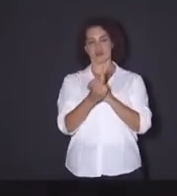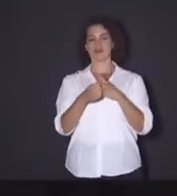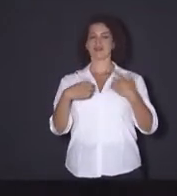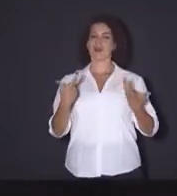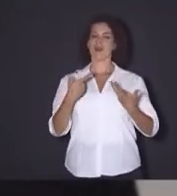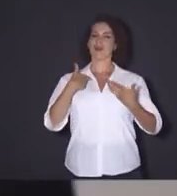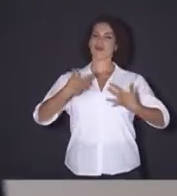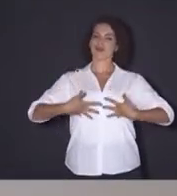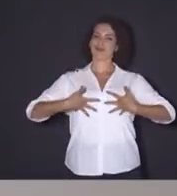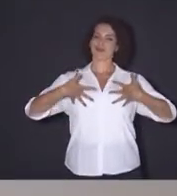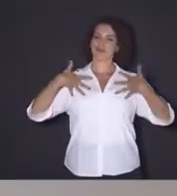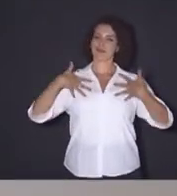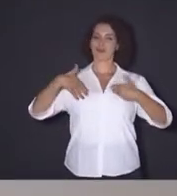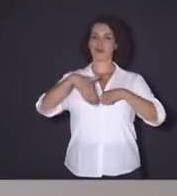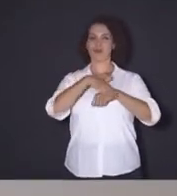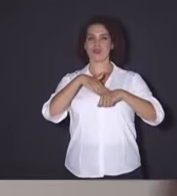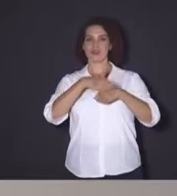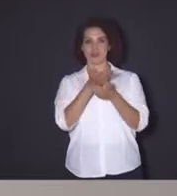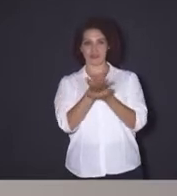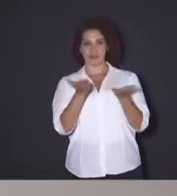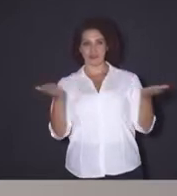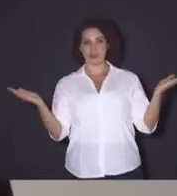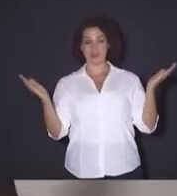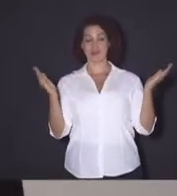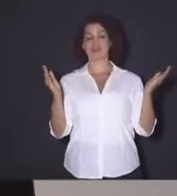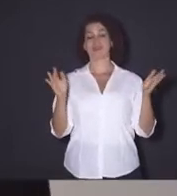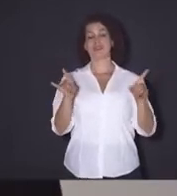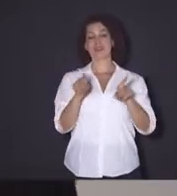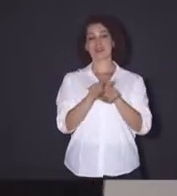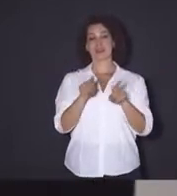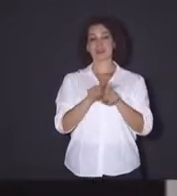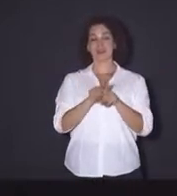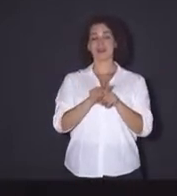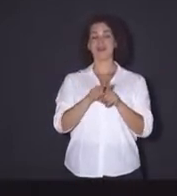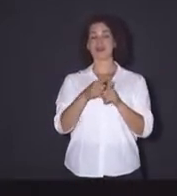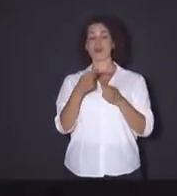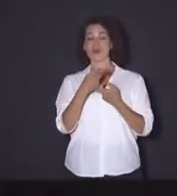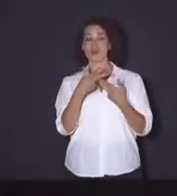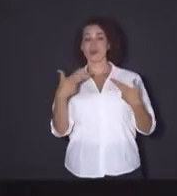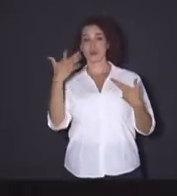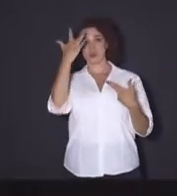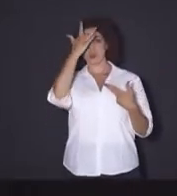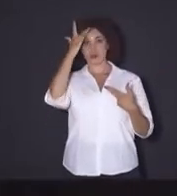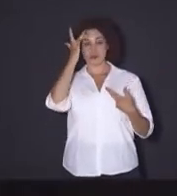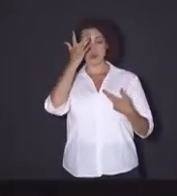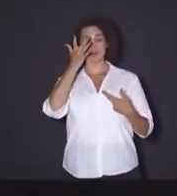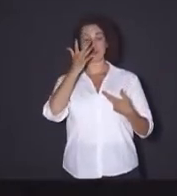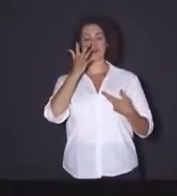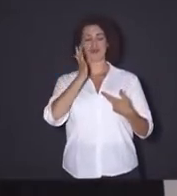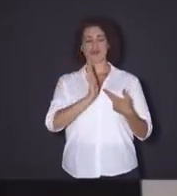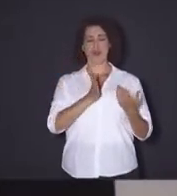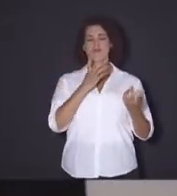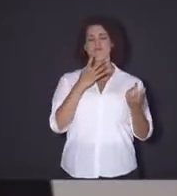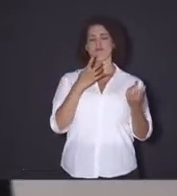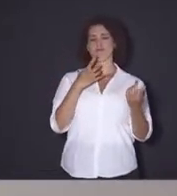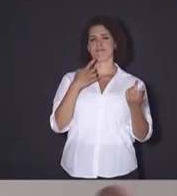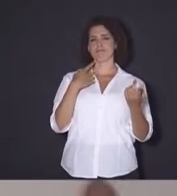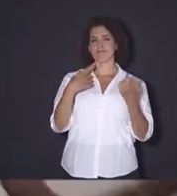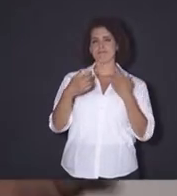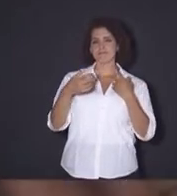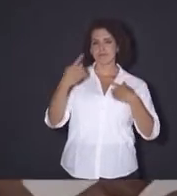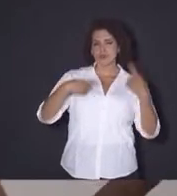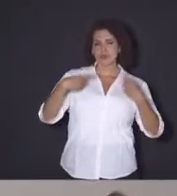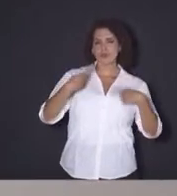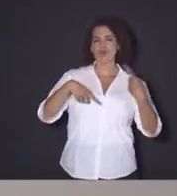aqui com vocês, falar também para muita gente que já acompanha o trabalho, a discussão sobre a relação entre